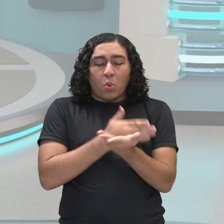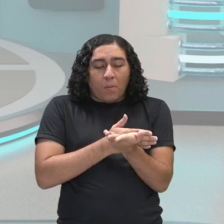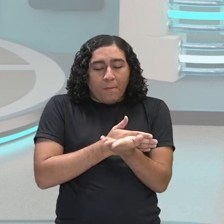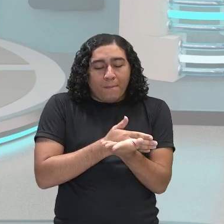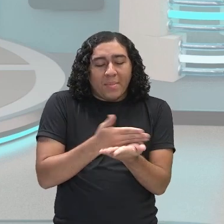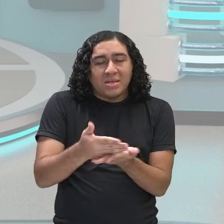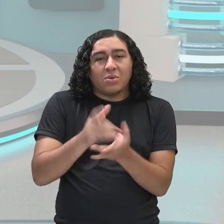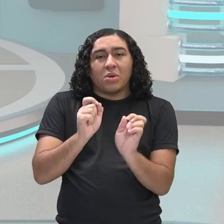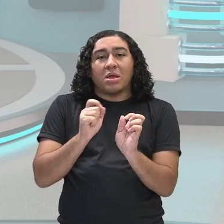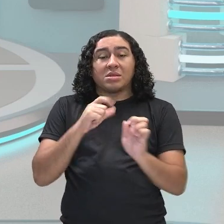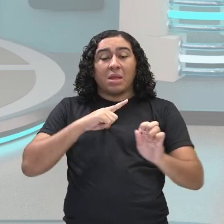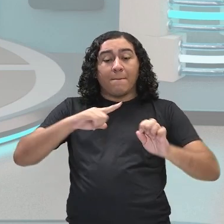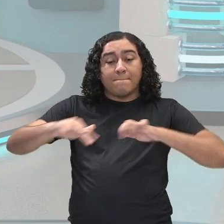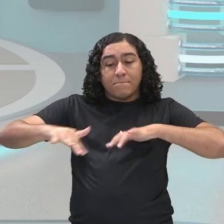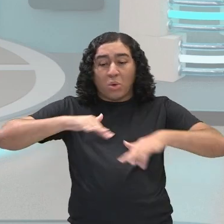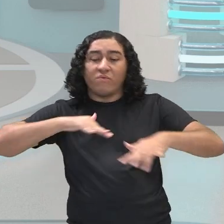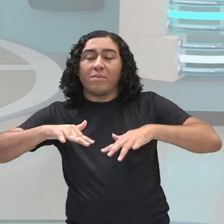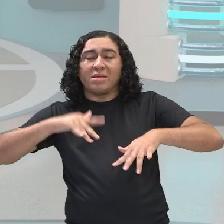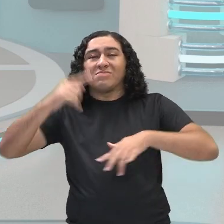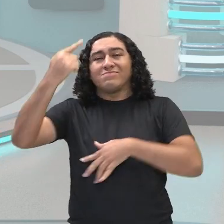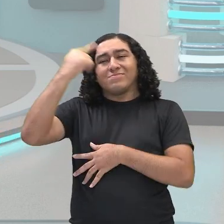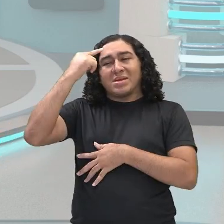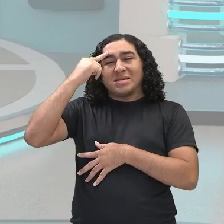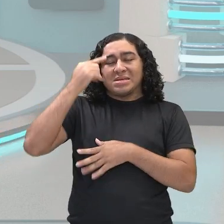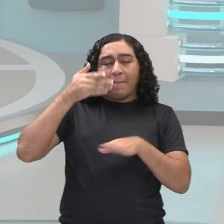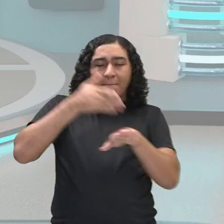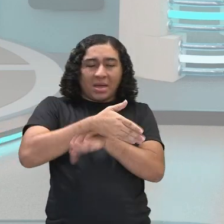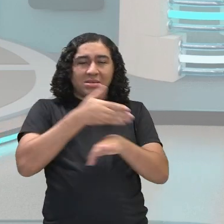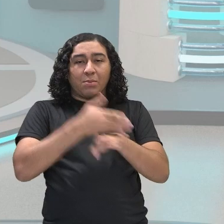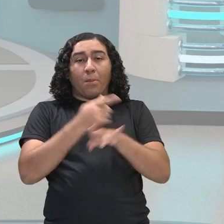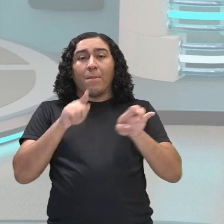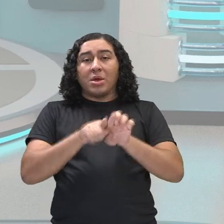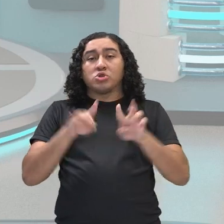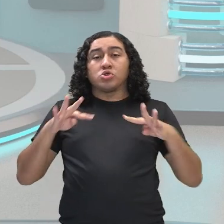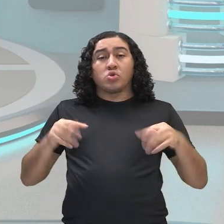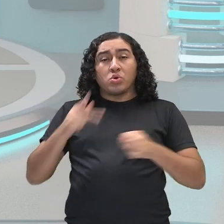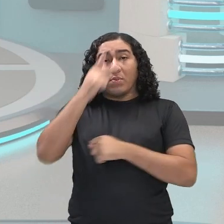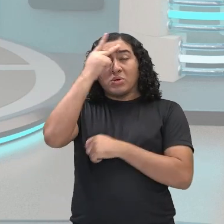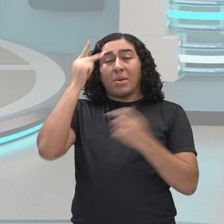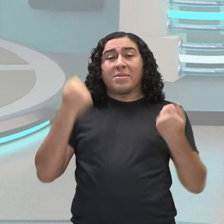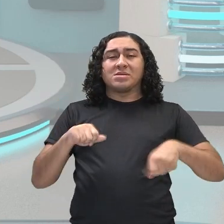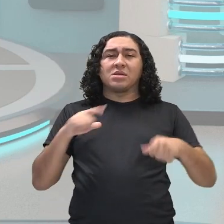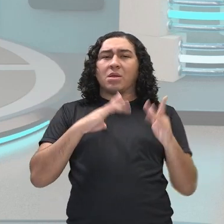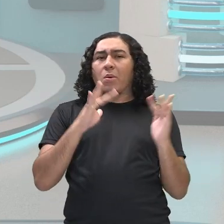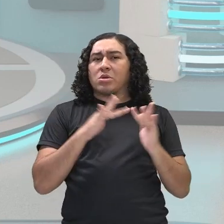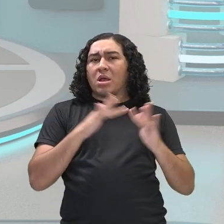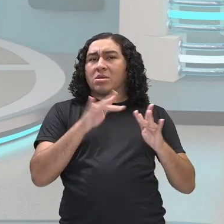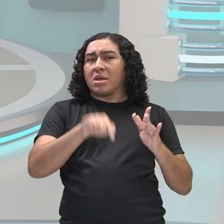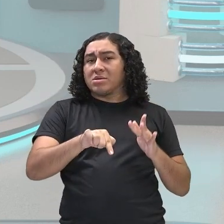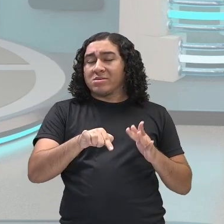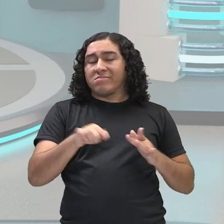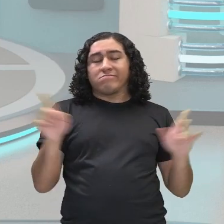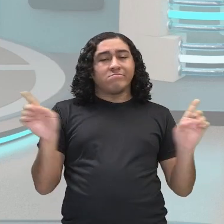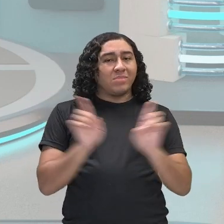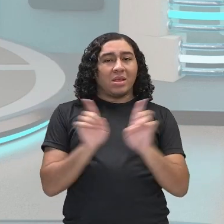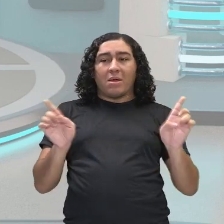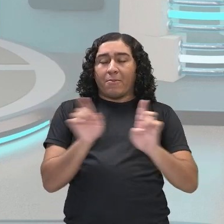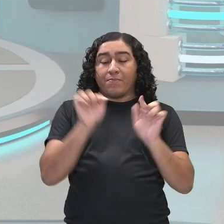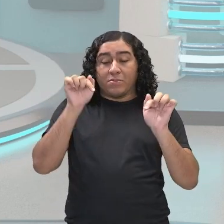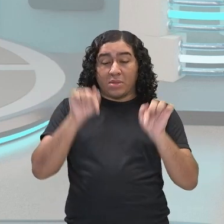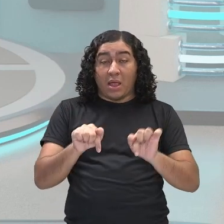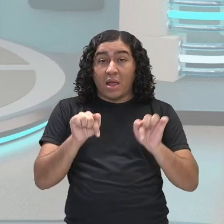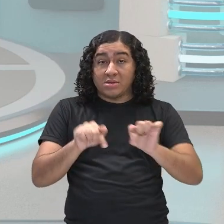a movimentar aquilo. Mas todos precisam ter essa interação? Não. Aqui